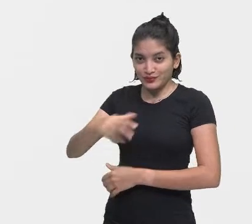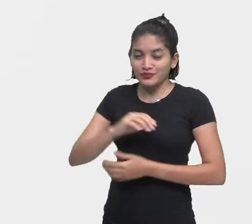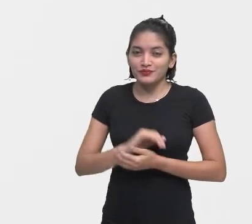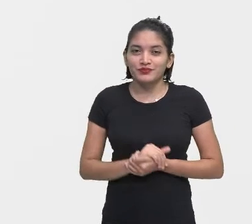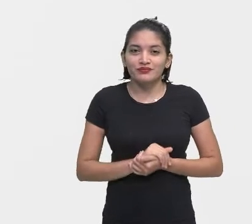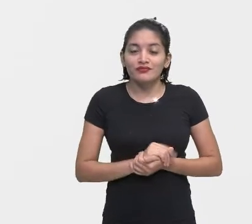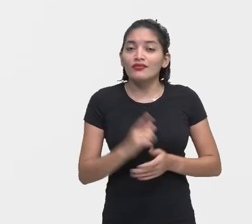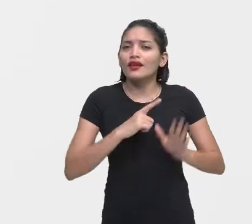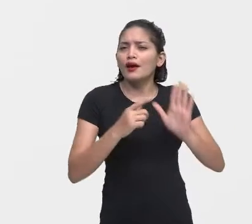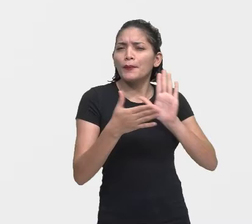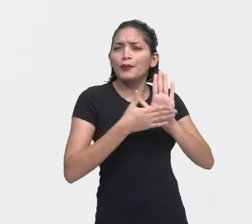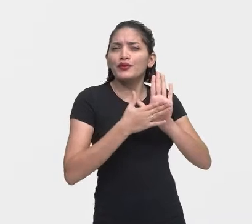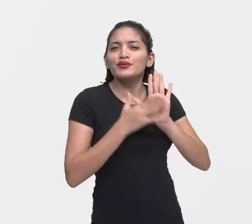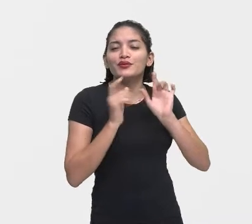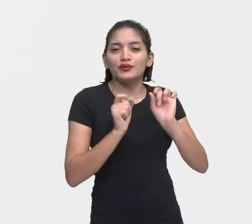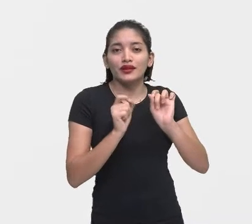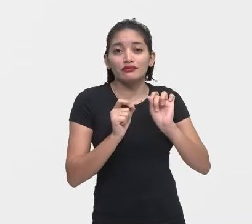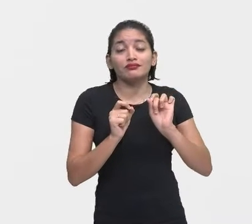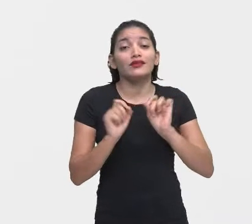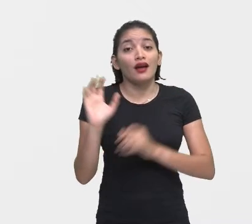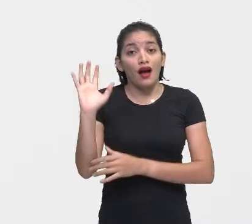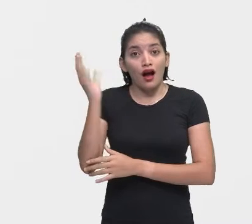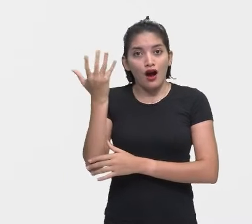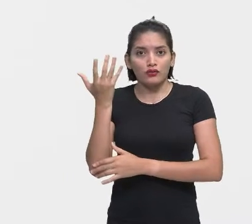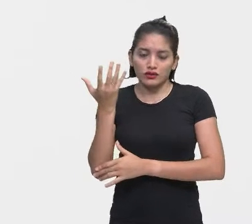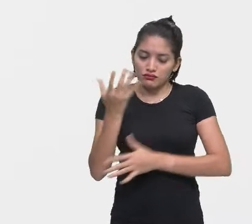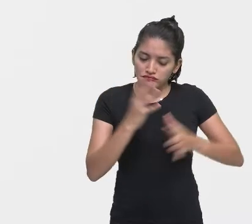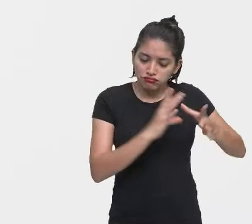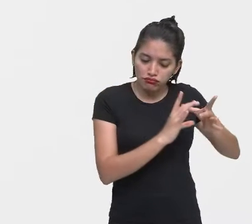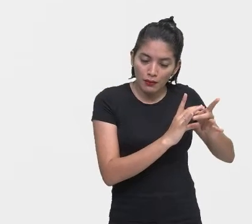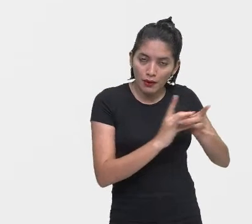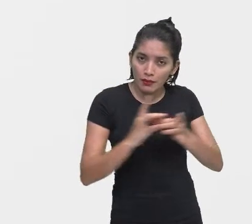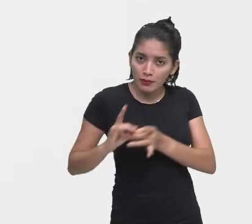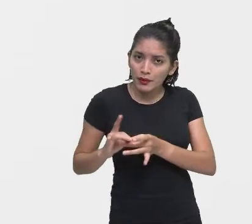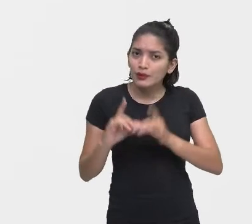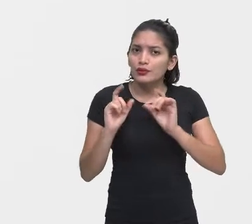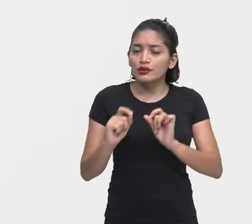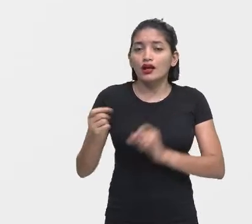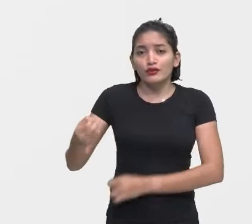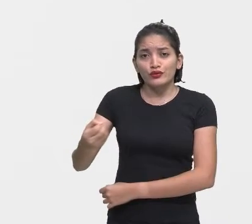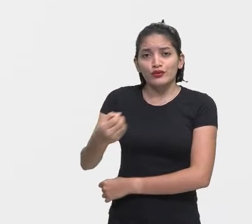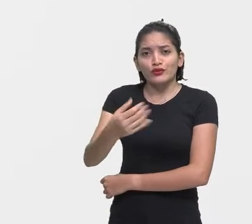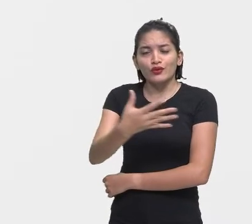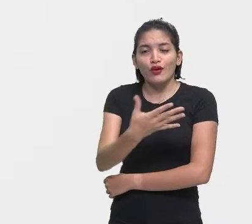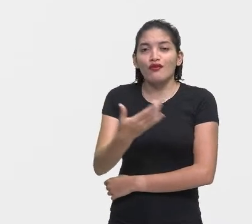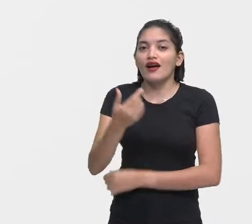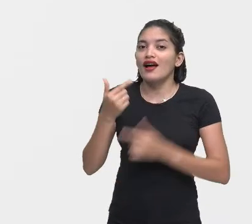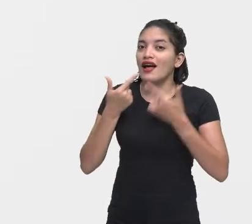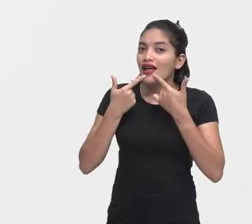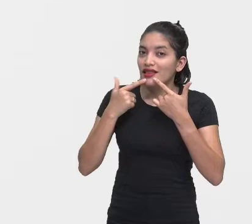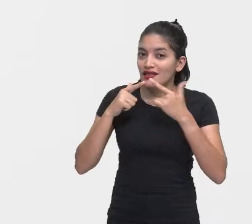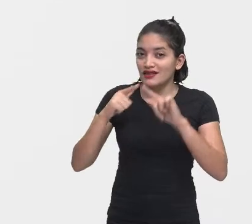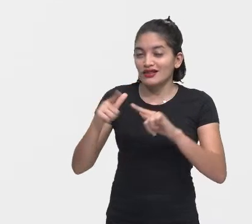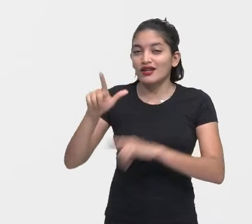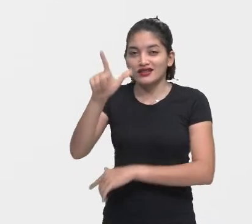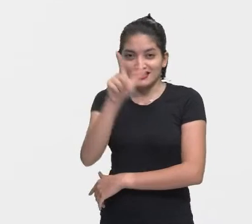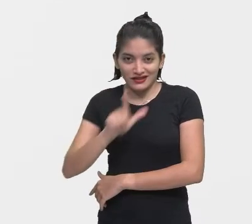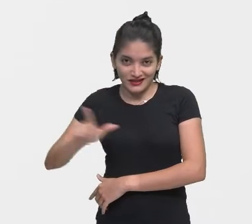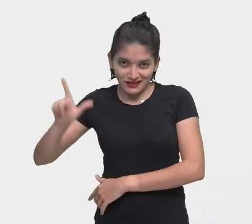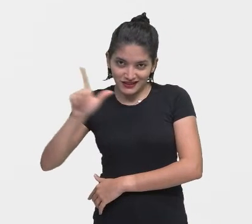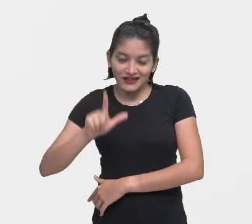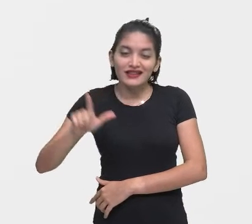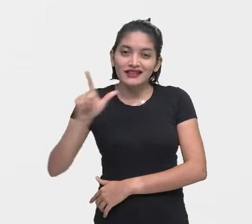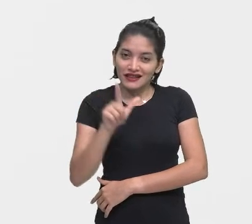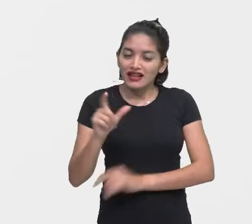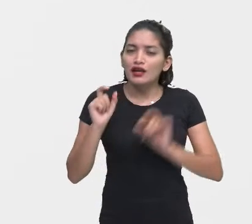Ao propor o quê? Esse movimento, essa corrente literária, vai propor uma nova linguagem literária que